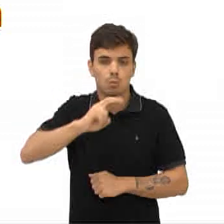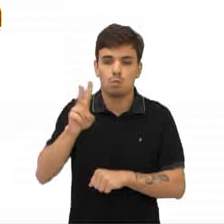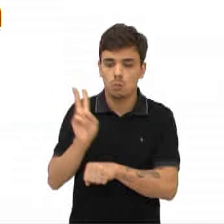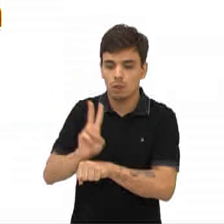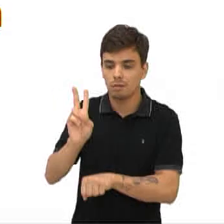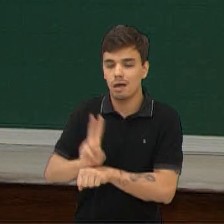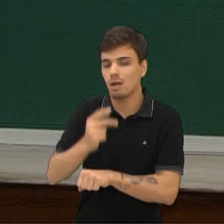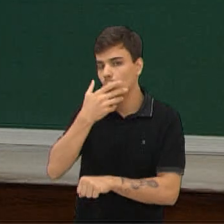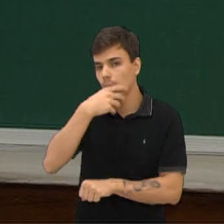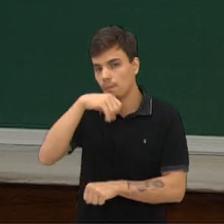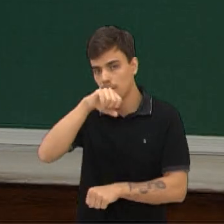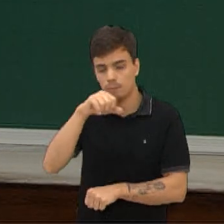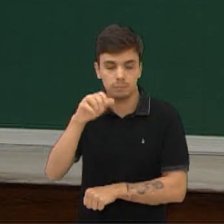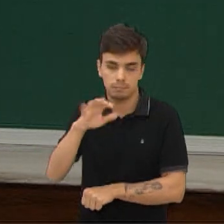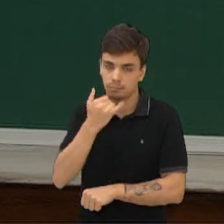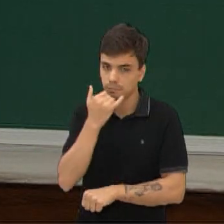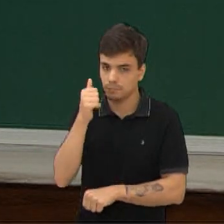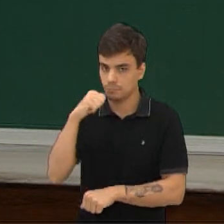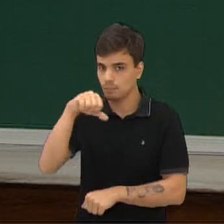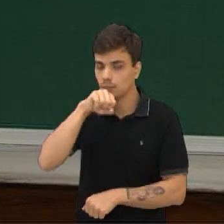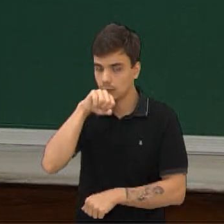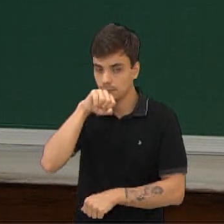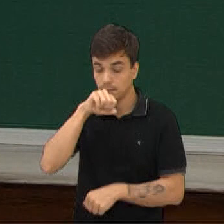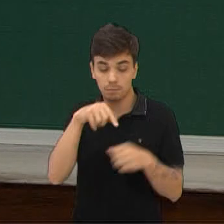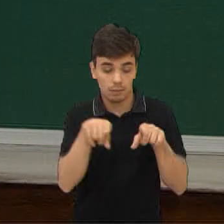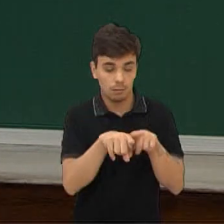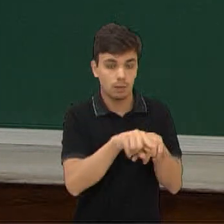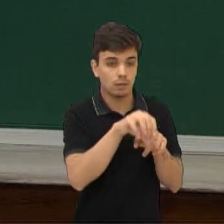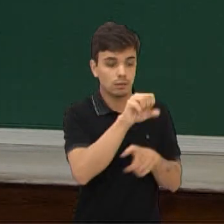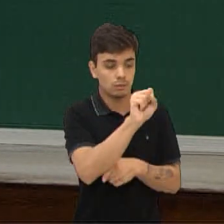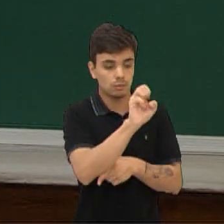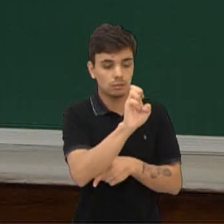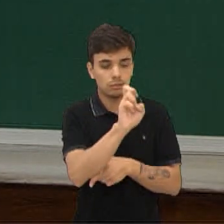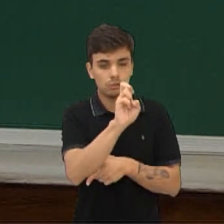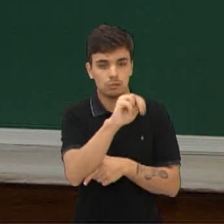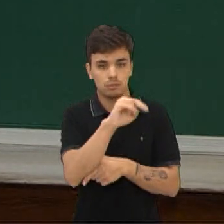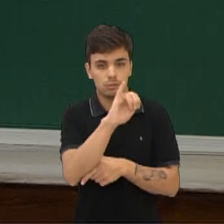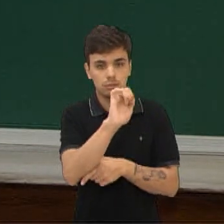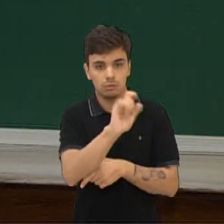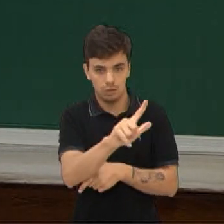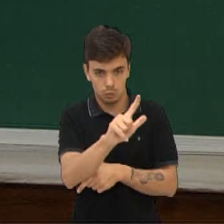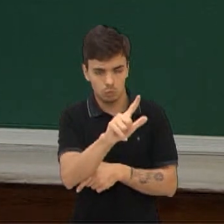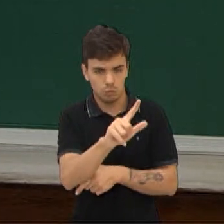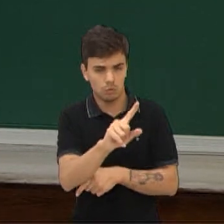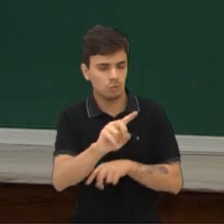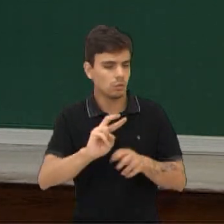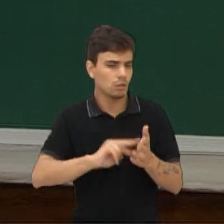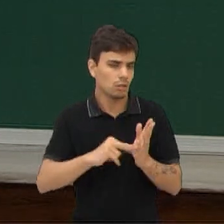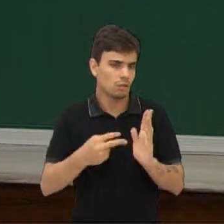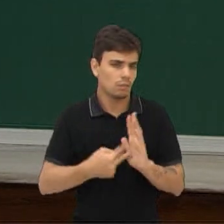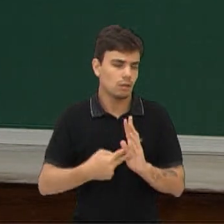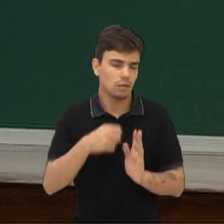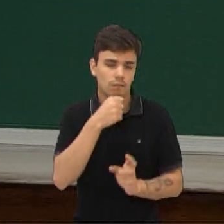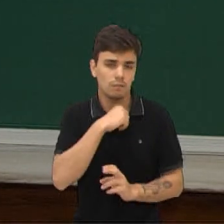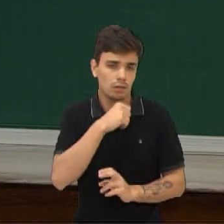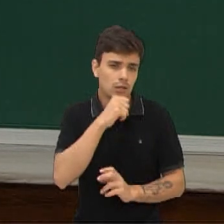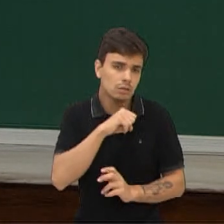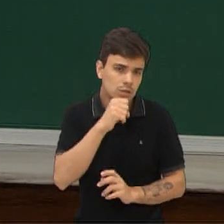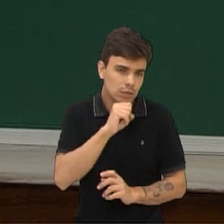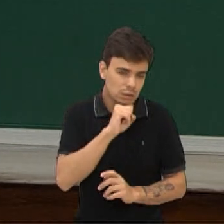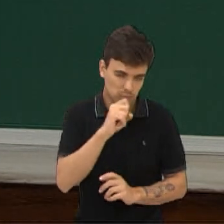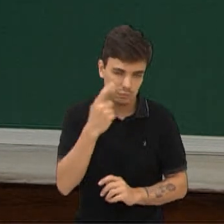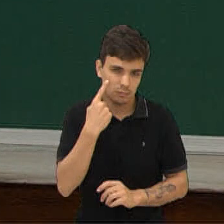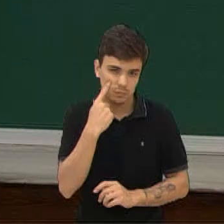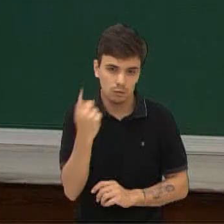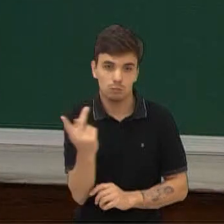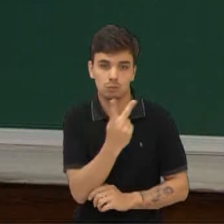tá bom? E senil é uma atitude resultada da velhice, tá vendo? Então, duas palavrinhas aí que